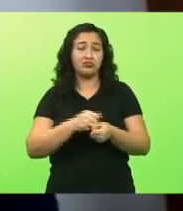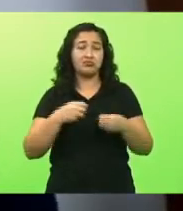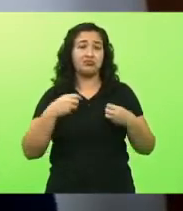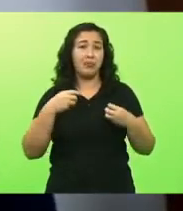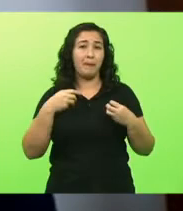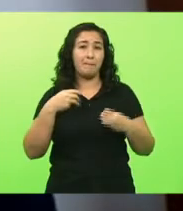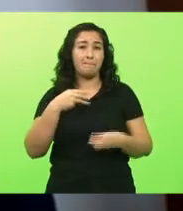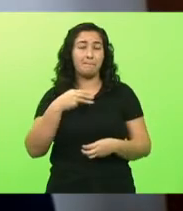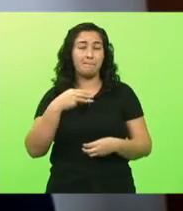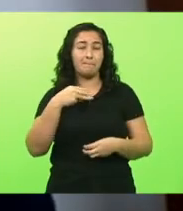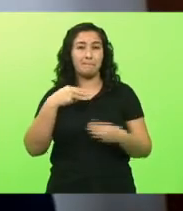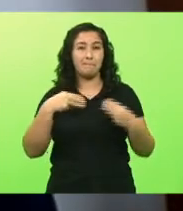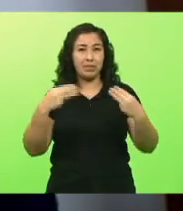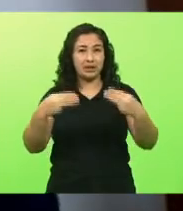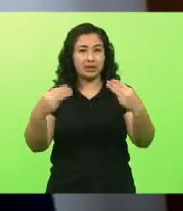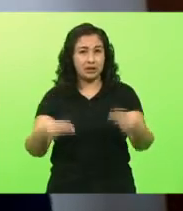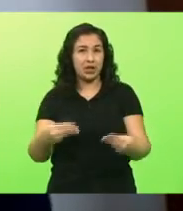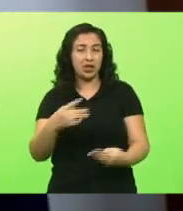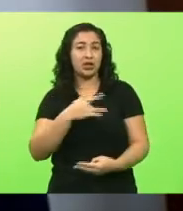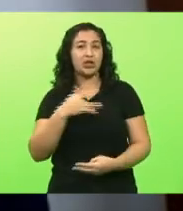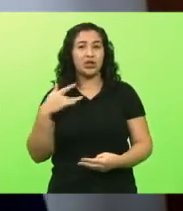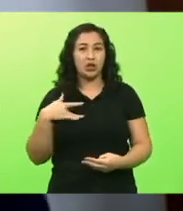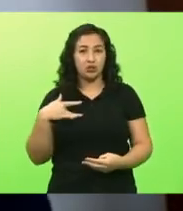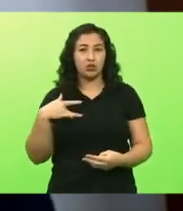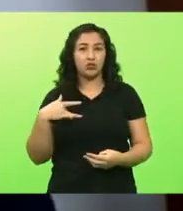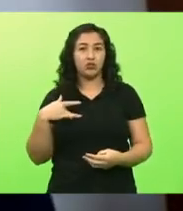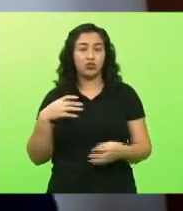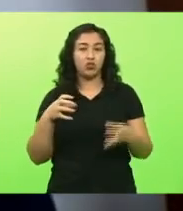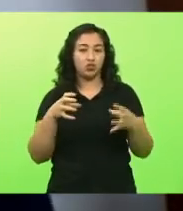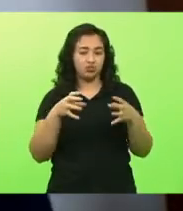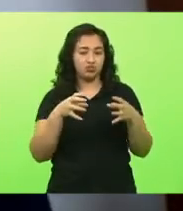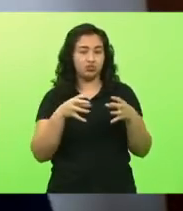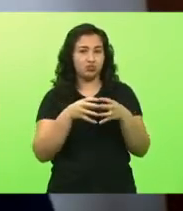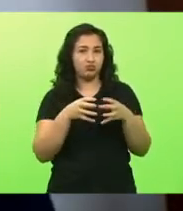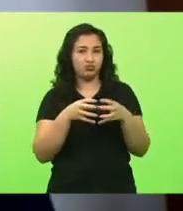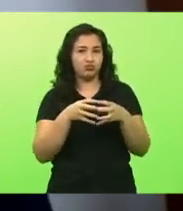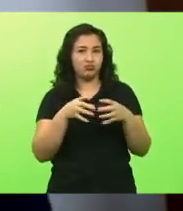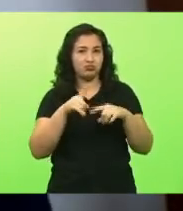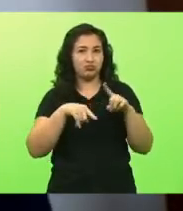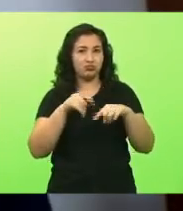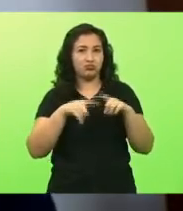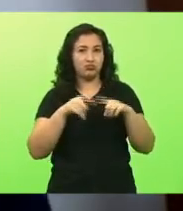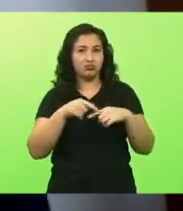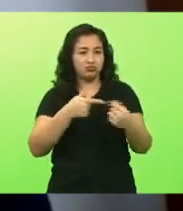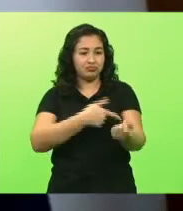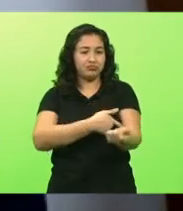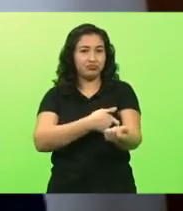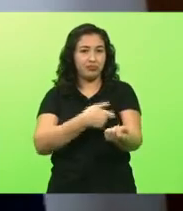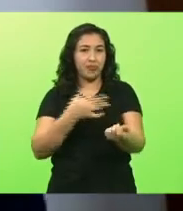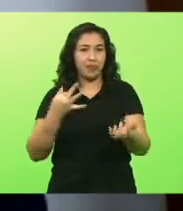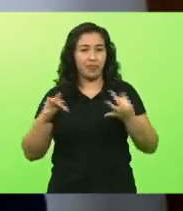questão dos anestésicos, do kit de anestésicos. Muitos hospitais nossos, hoje,